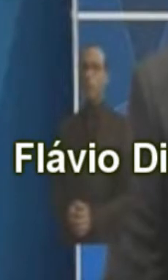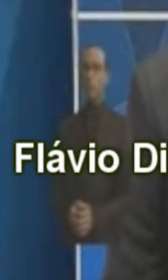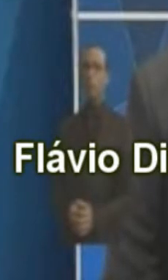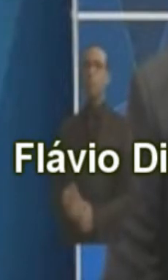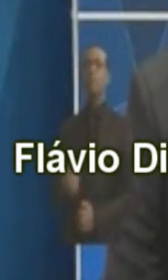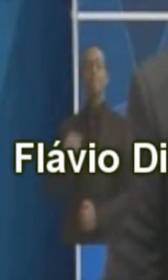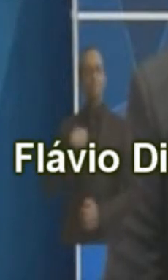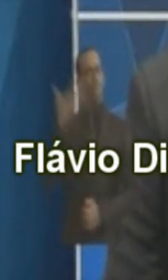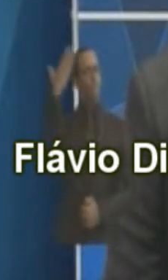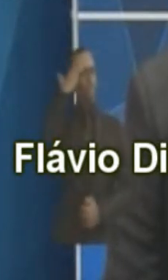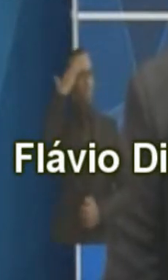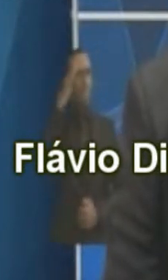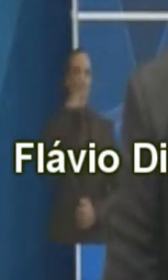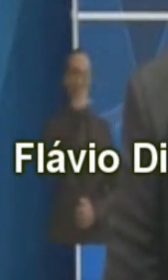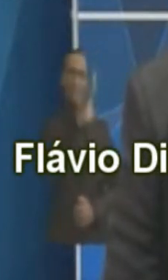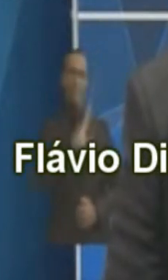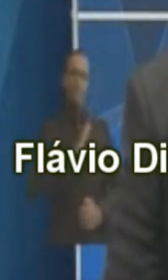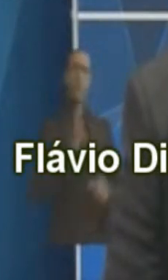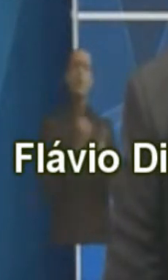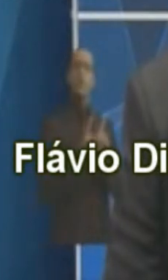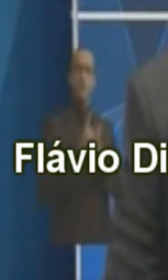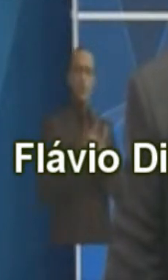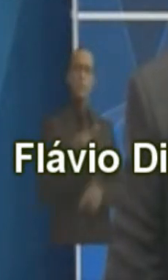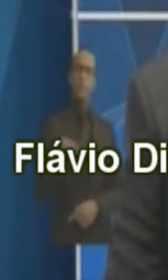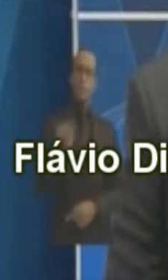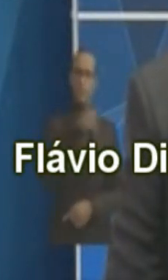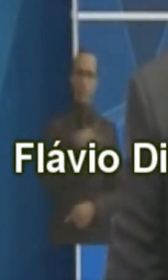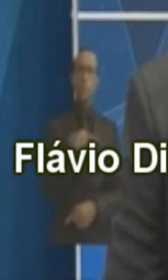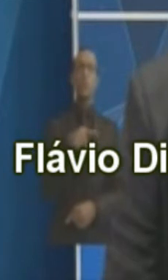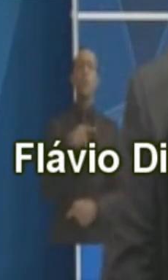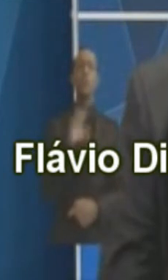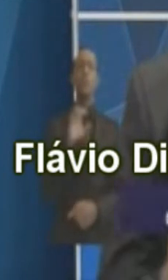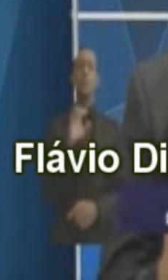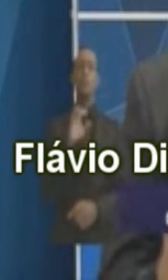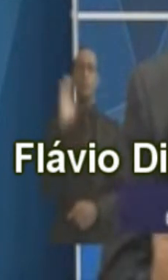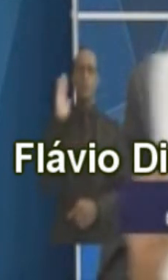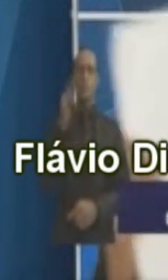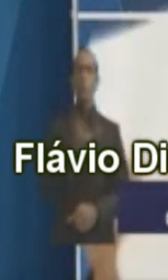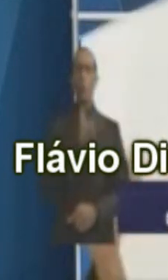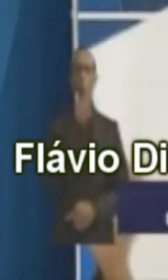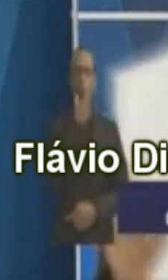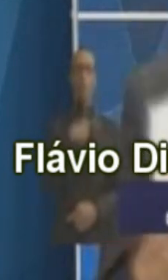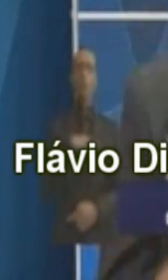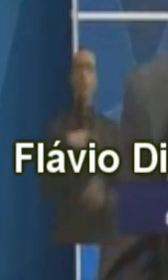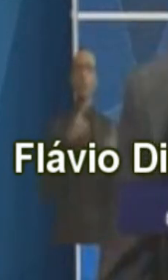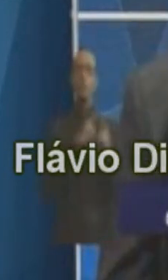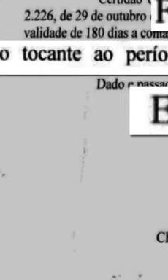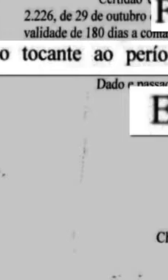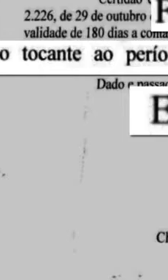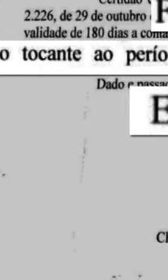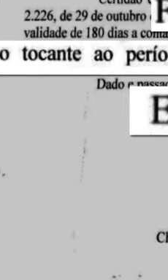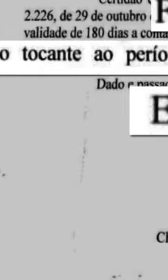Como eu sabia das acusações falsas que seriam lançadas aqui pelo candidato Edinho Lobão, tenho nas minhas mãos duas